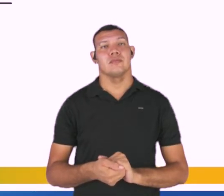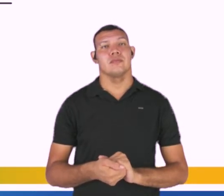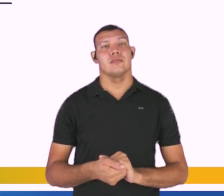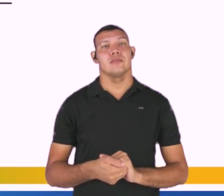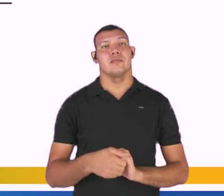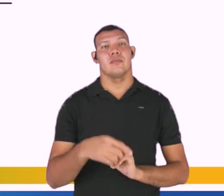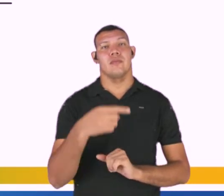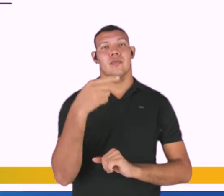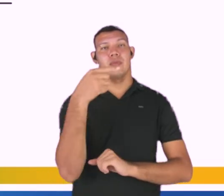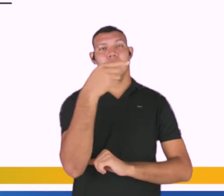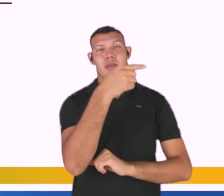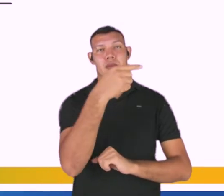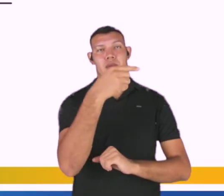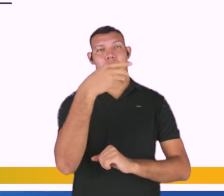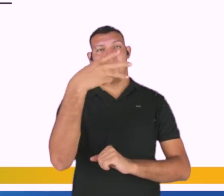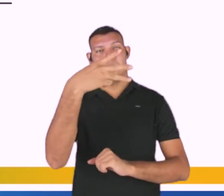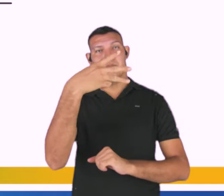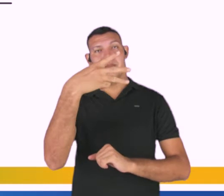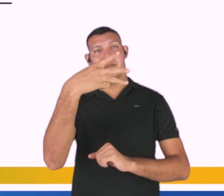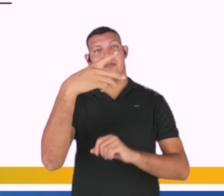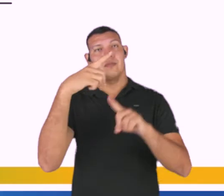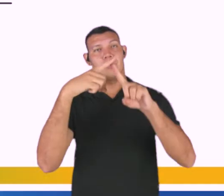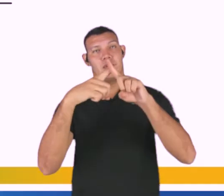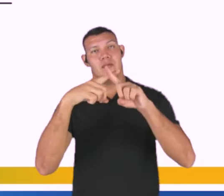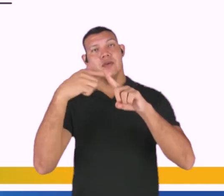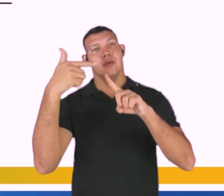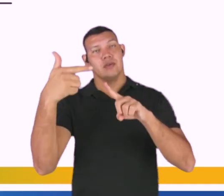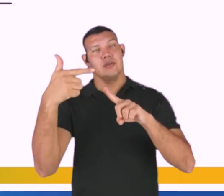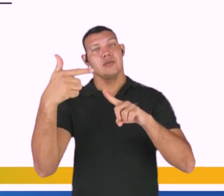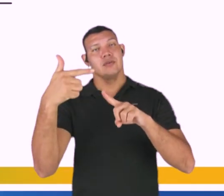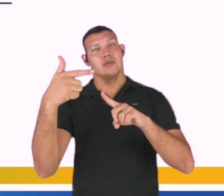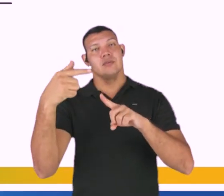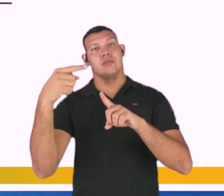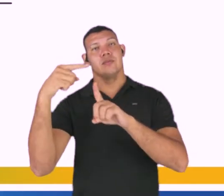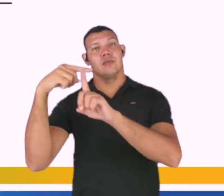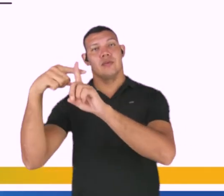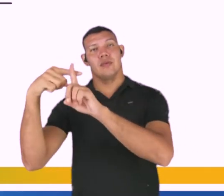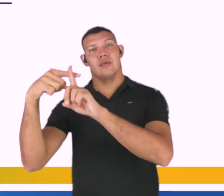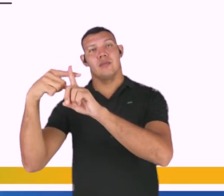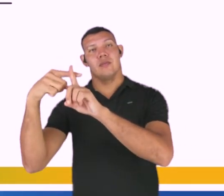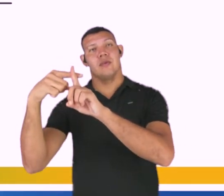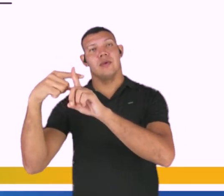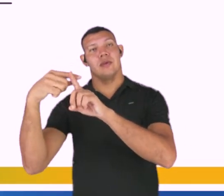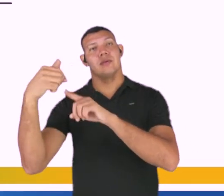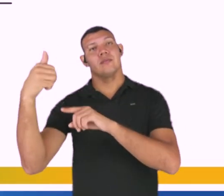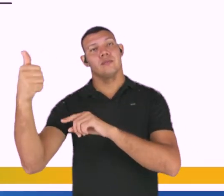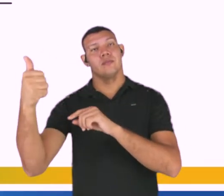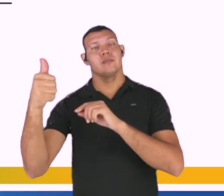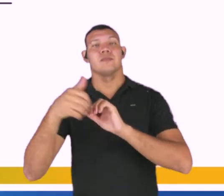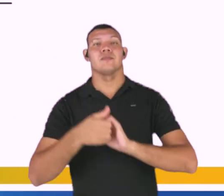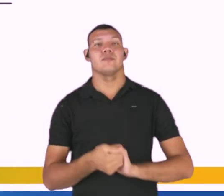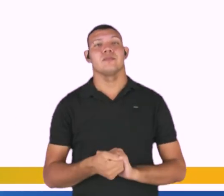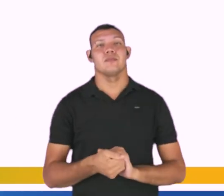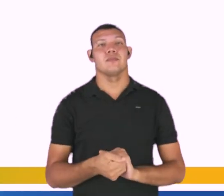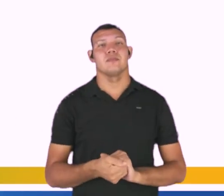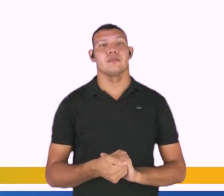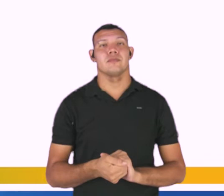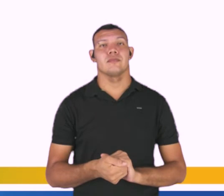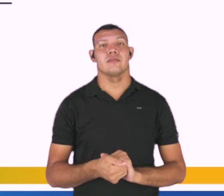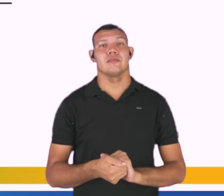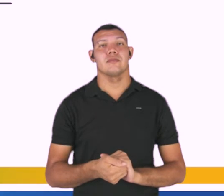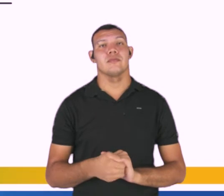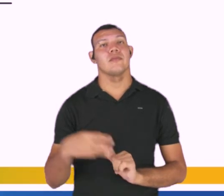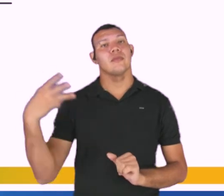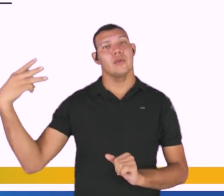2 + 1 = - 5 Então observa aí ó que esse será o terceiro